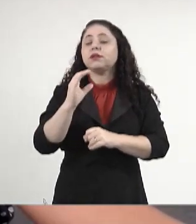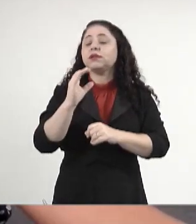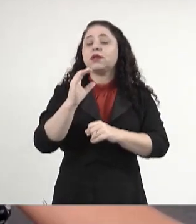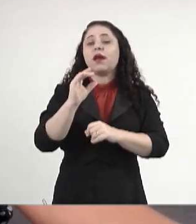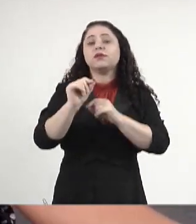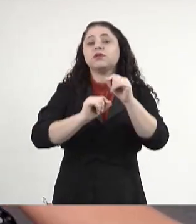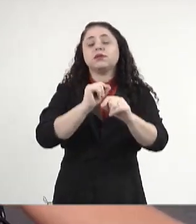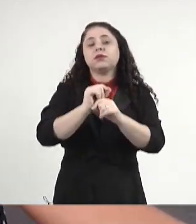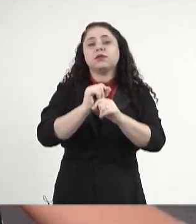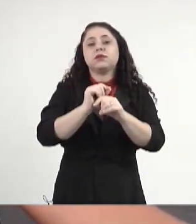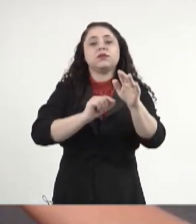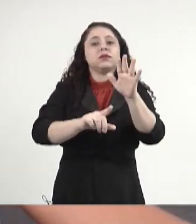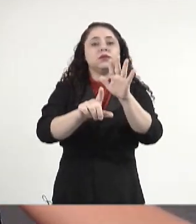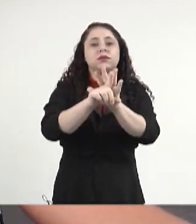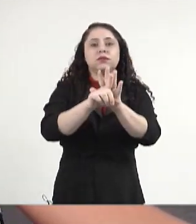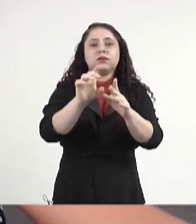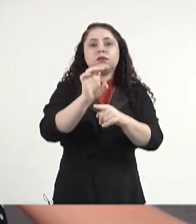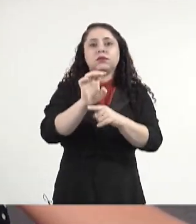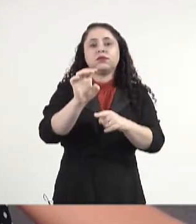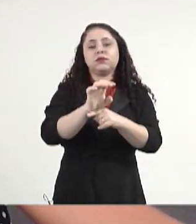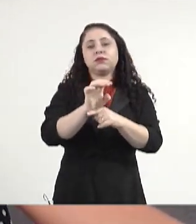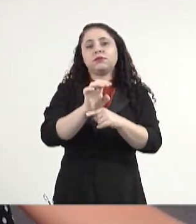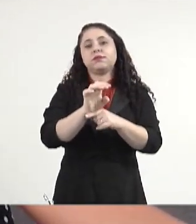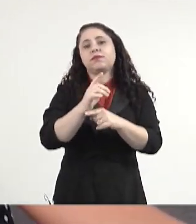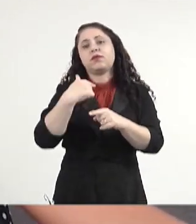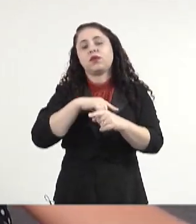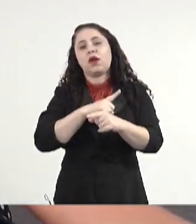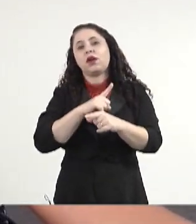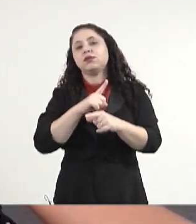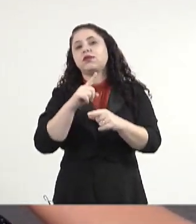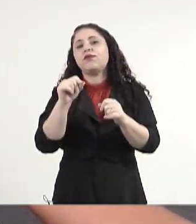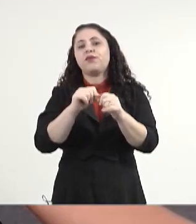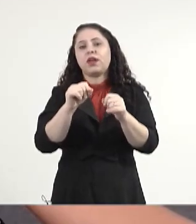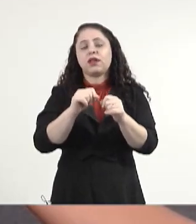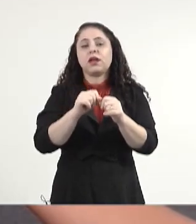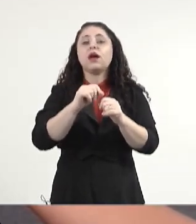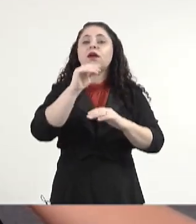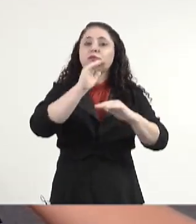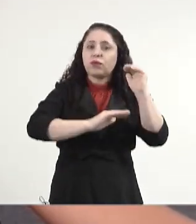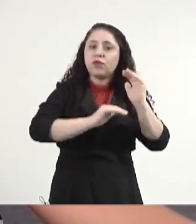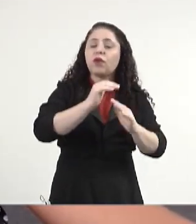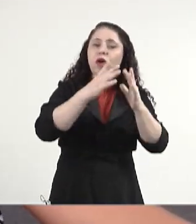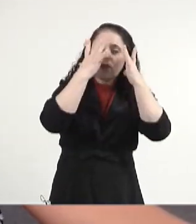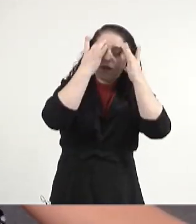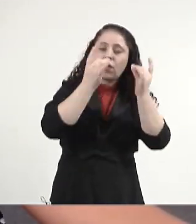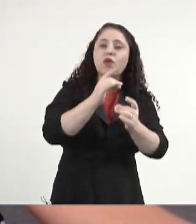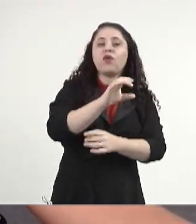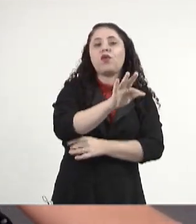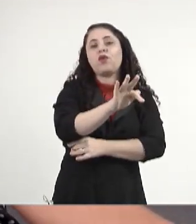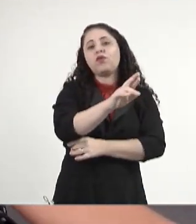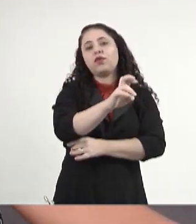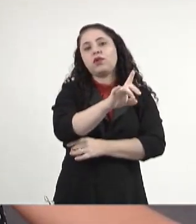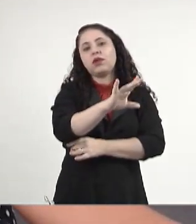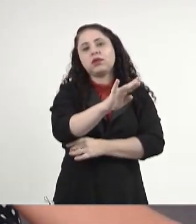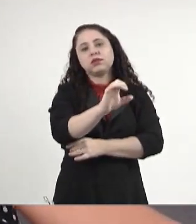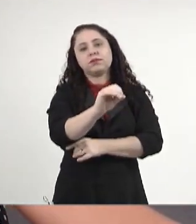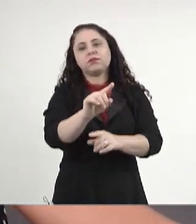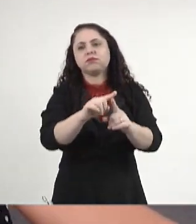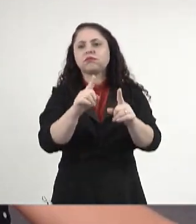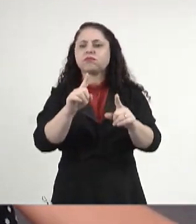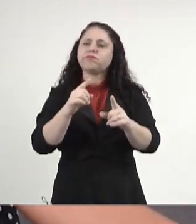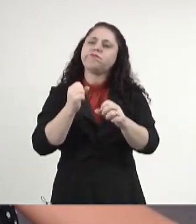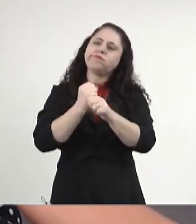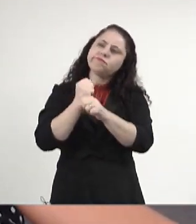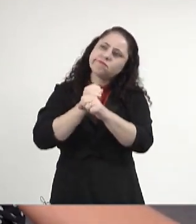cargo perito papiloscopista na carreira de perito papiloscopista. Então, existia a carreira de perito oficial forense e nós não estávamos. E durante